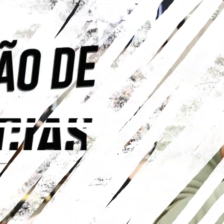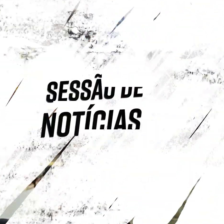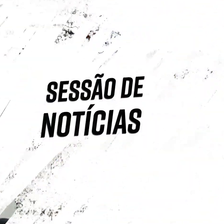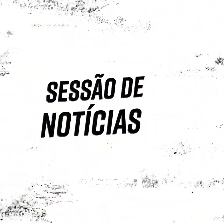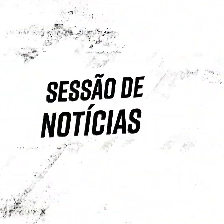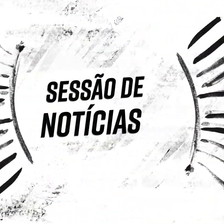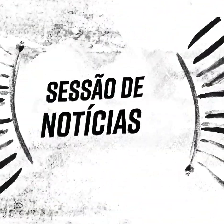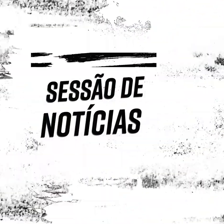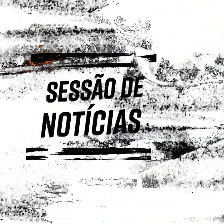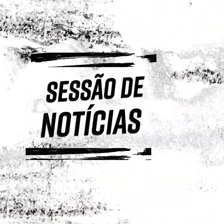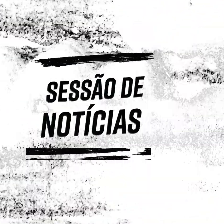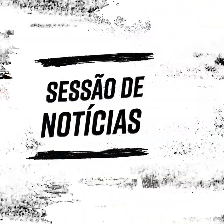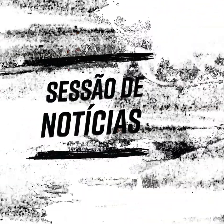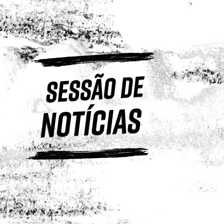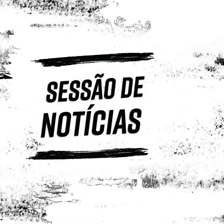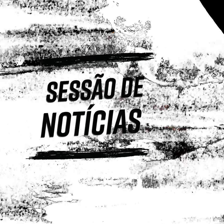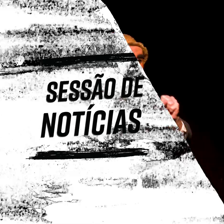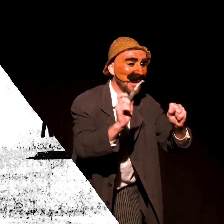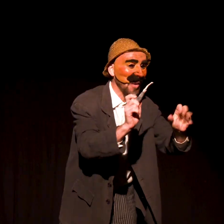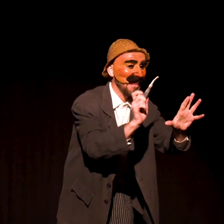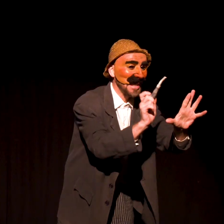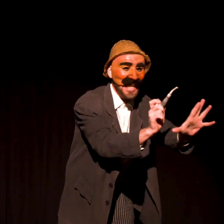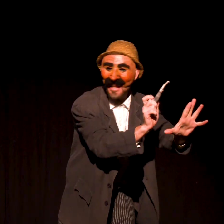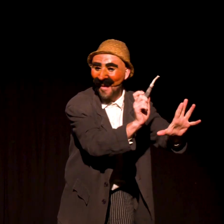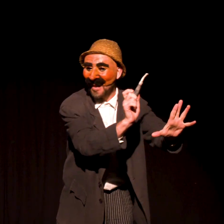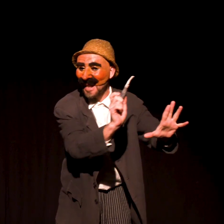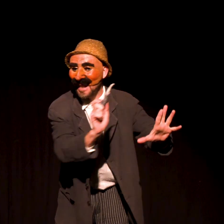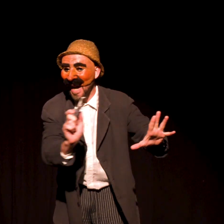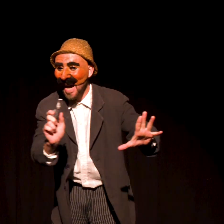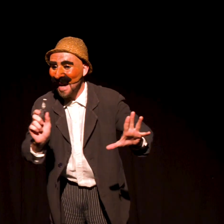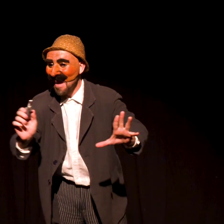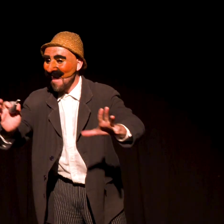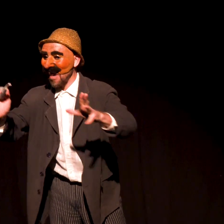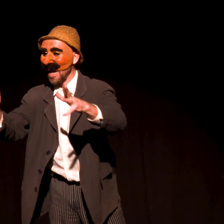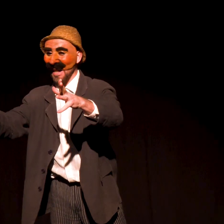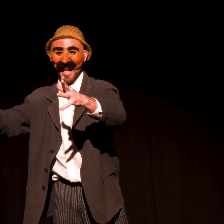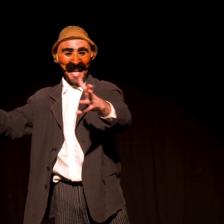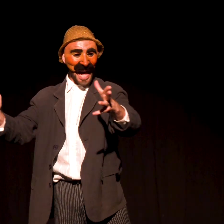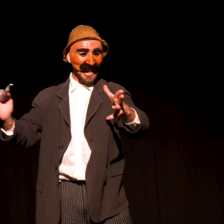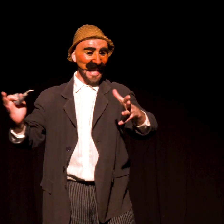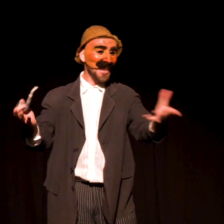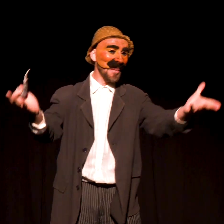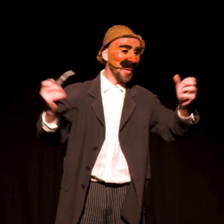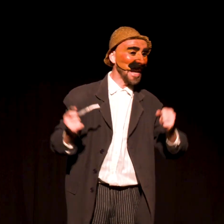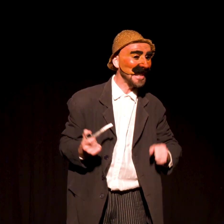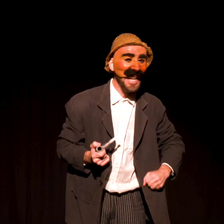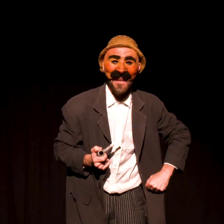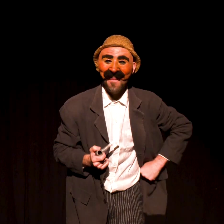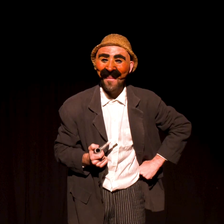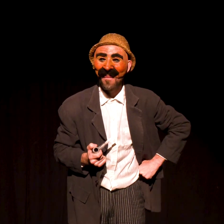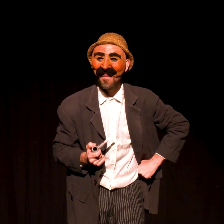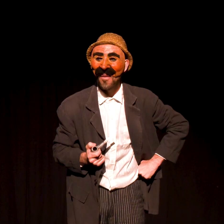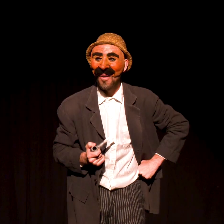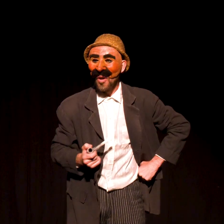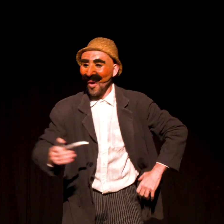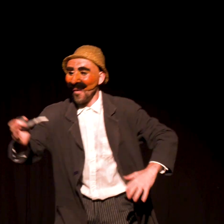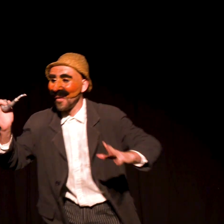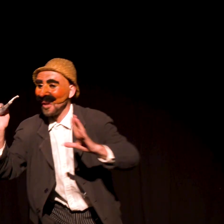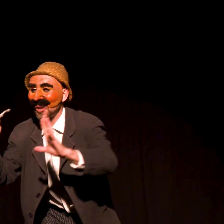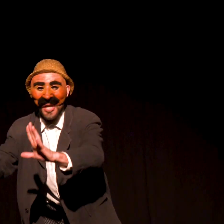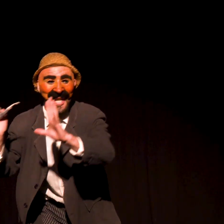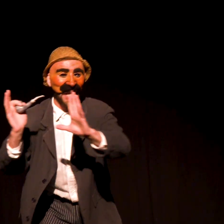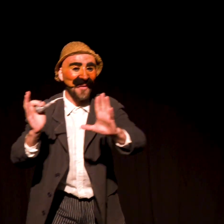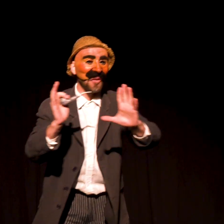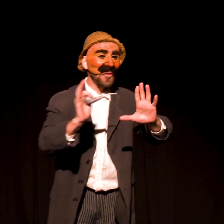portoghese. E i giapponesi, e doperiva con la medesima facilità parlare italiano e giapponese.